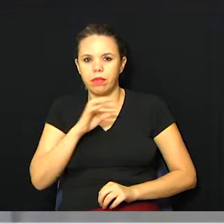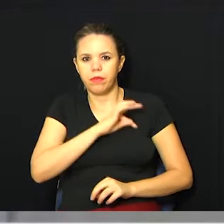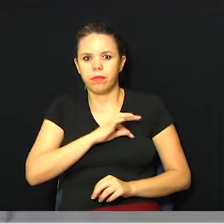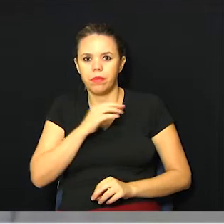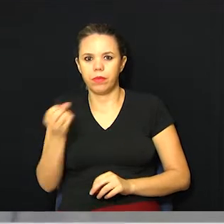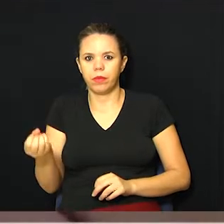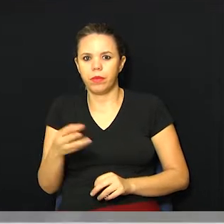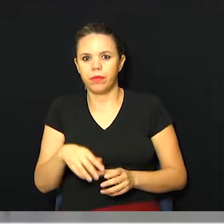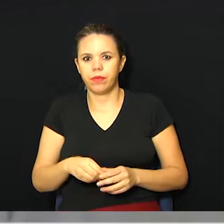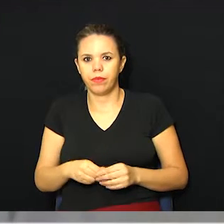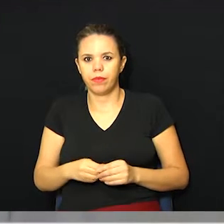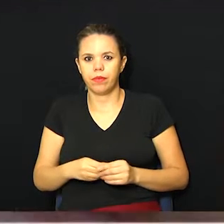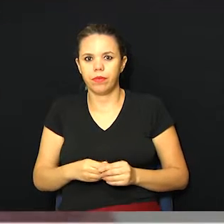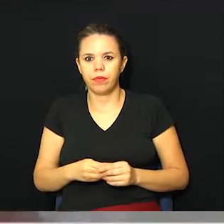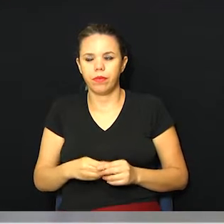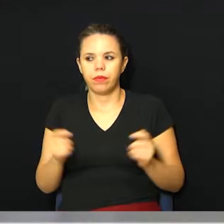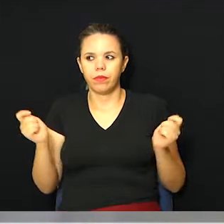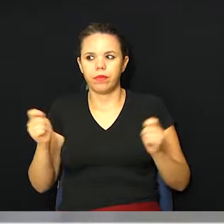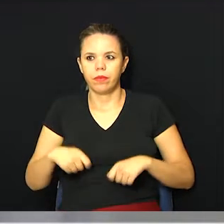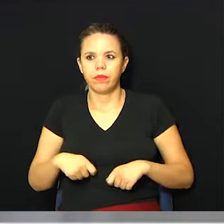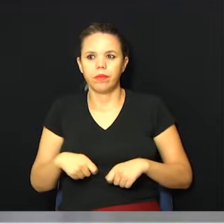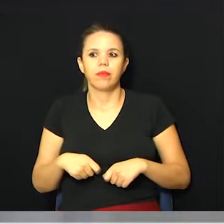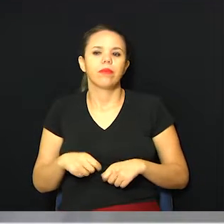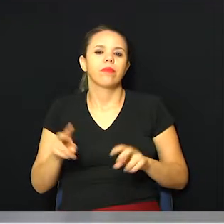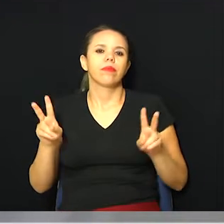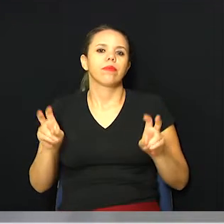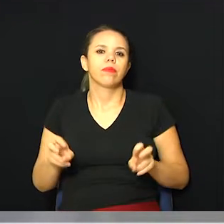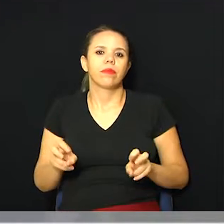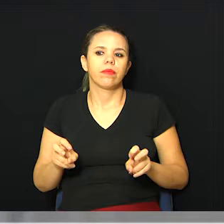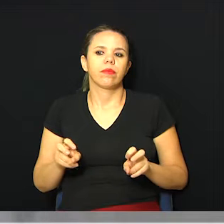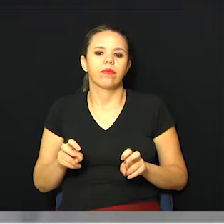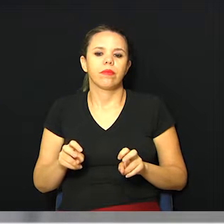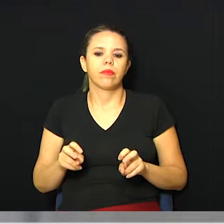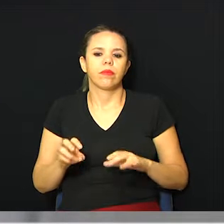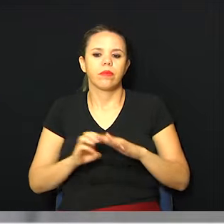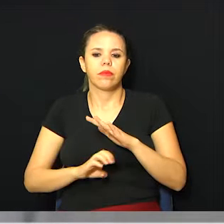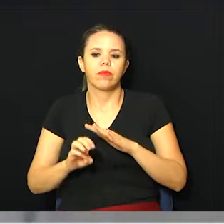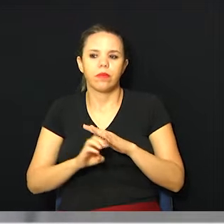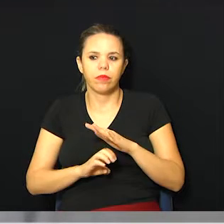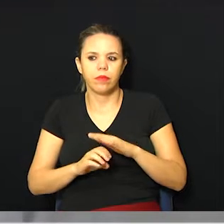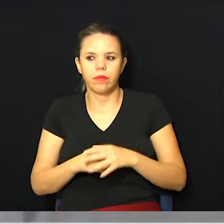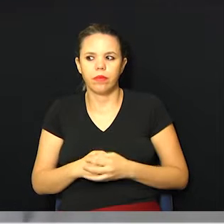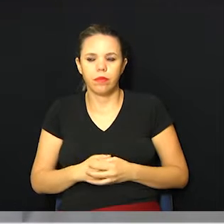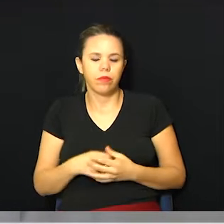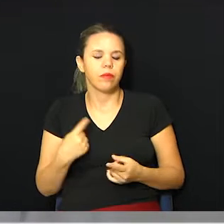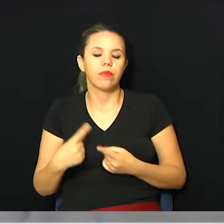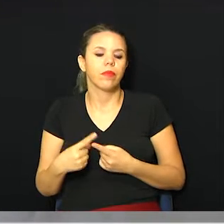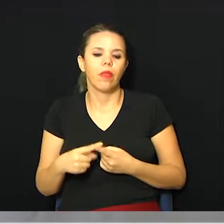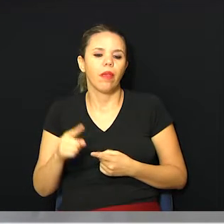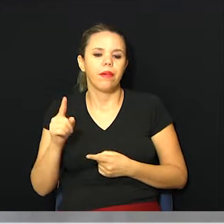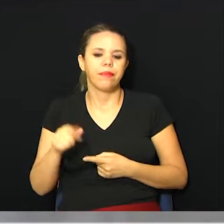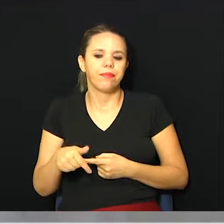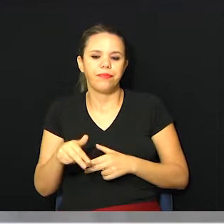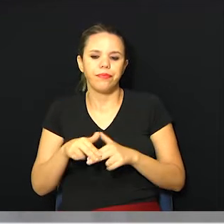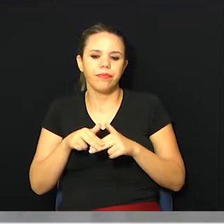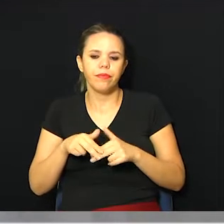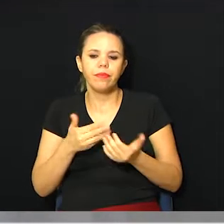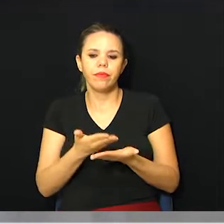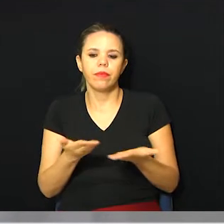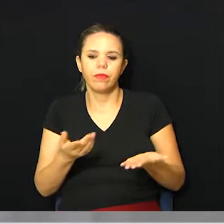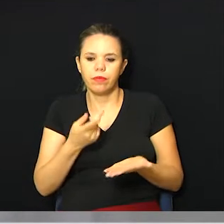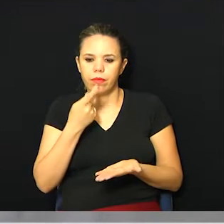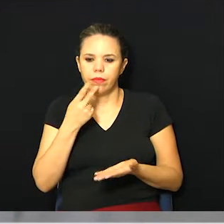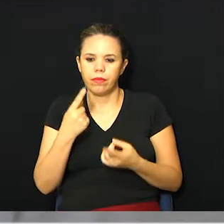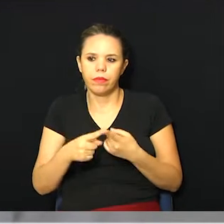para entender quais seriam os possíveis impactos sobre essas comunidades microbianas. Por que isso? Justamente como você comentou, porque